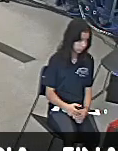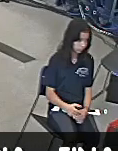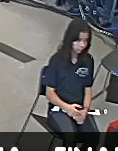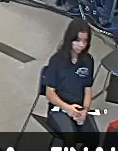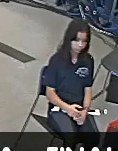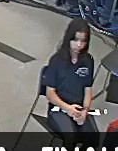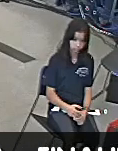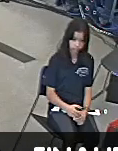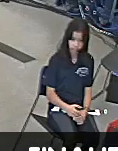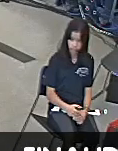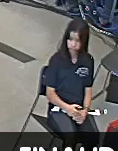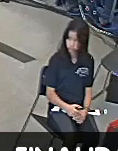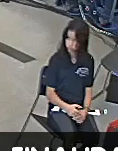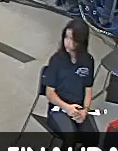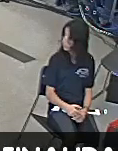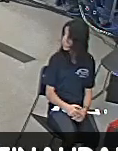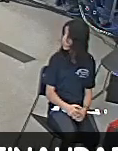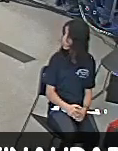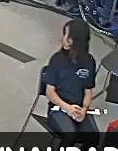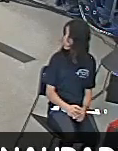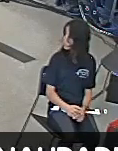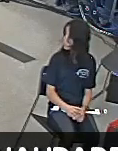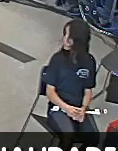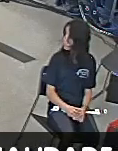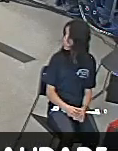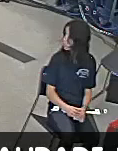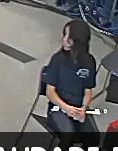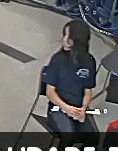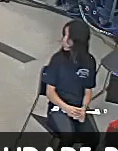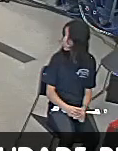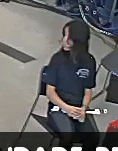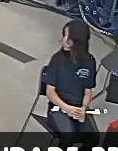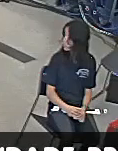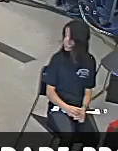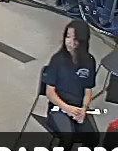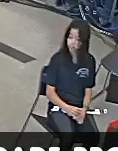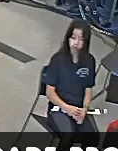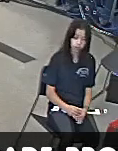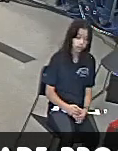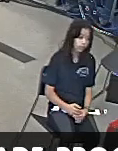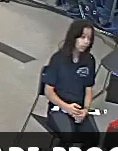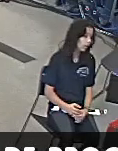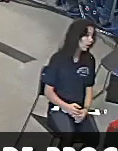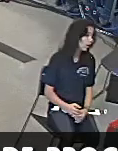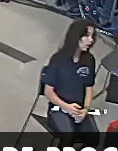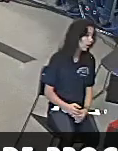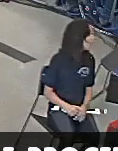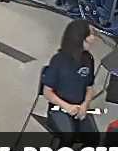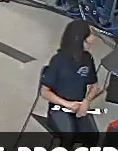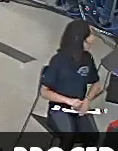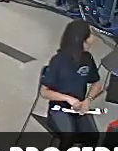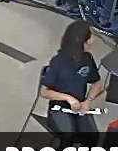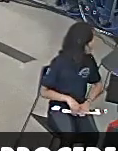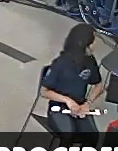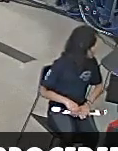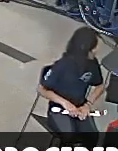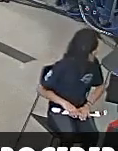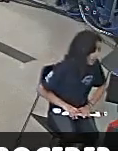Também não? Então, antes da gente encerrar, vamos escutar novamente a orquestra Rosa von Förster.